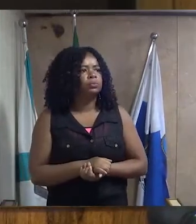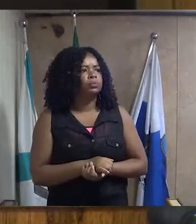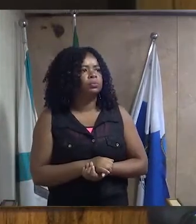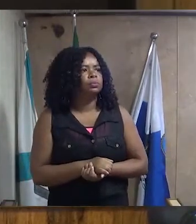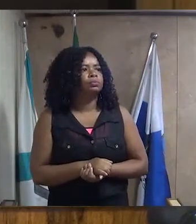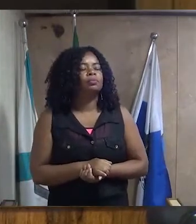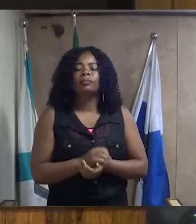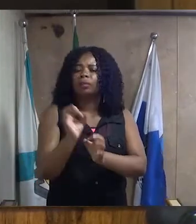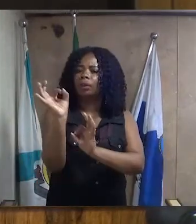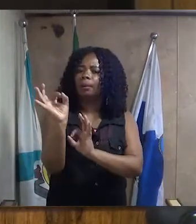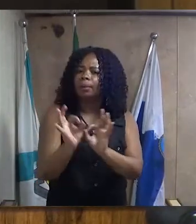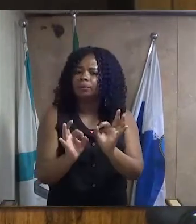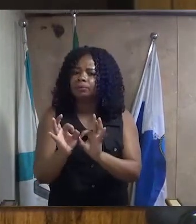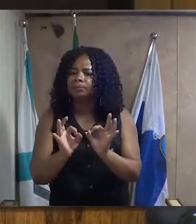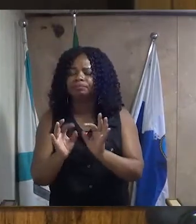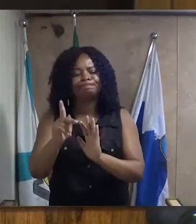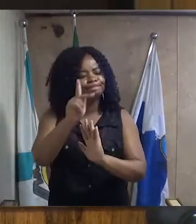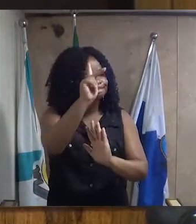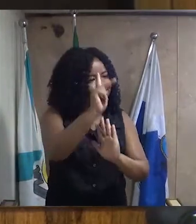um projeto de lei